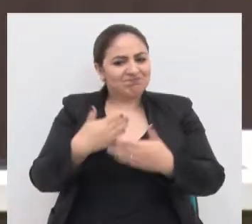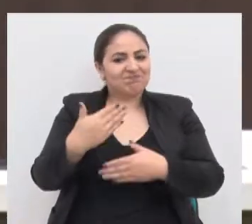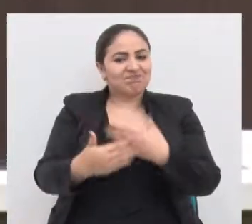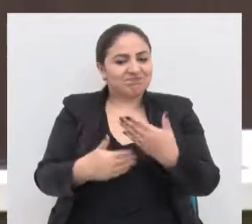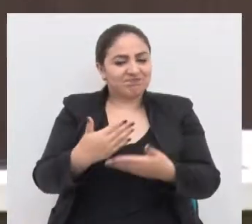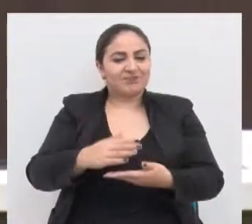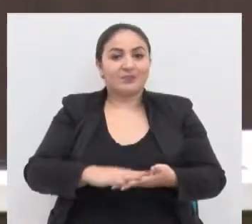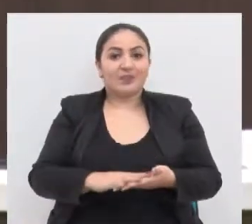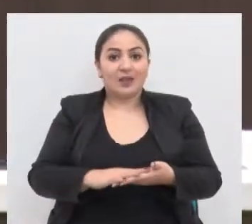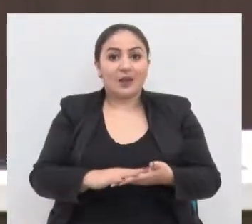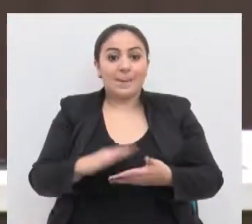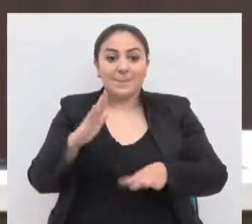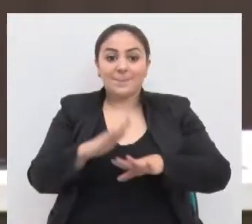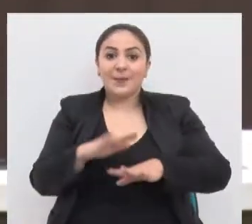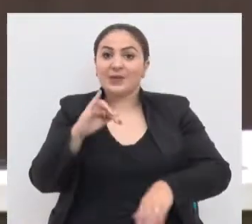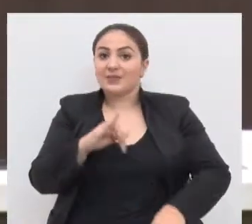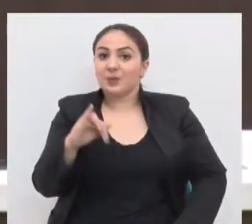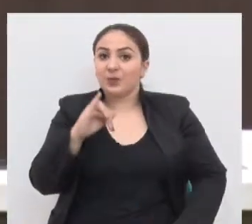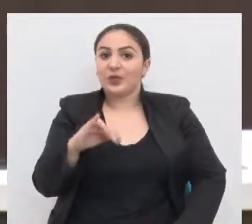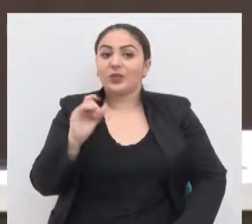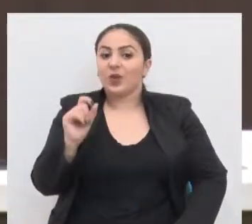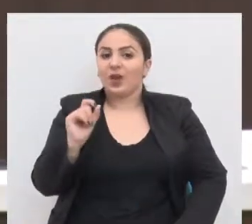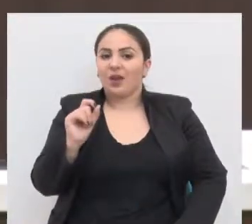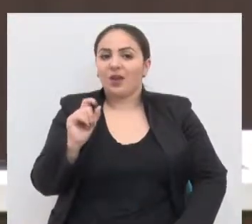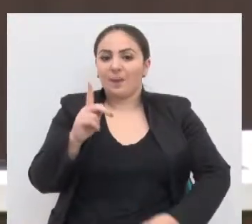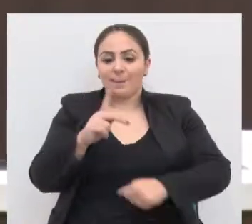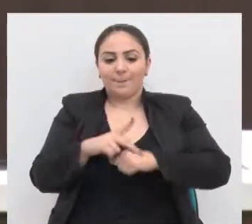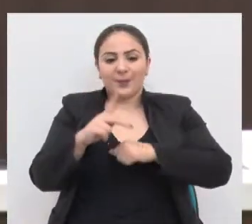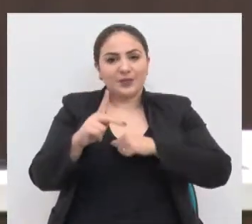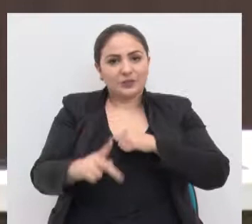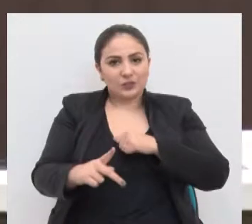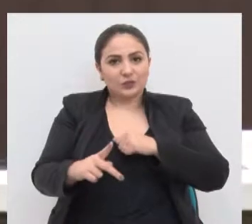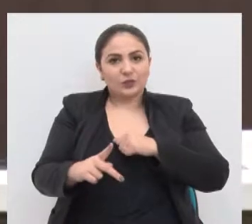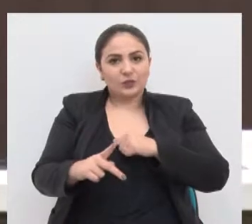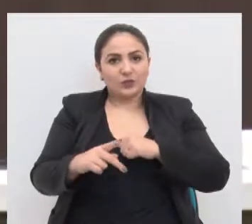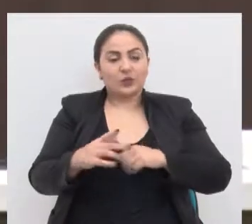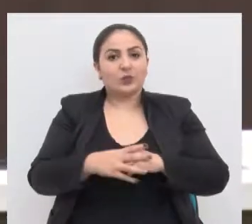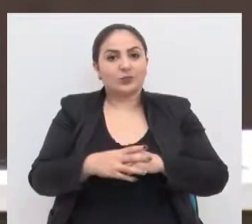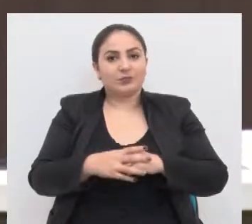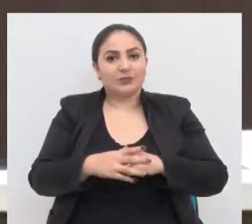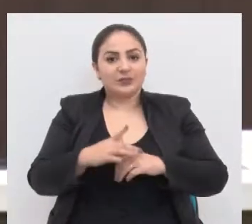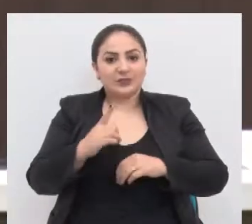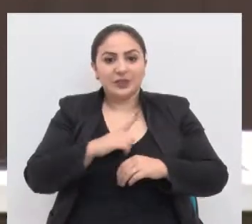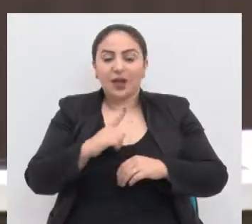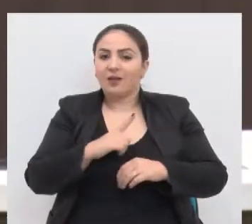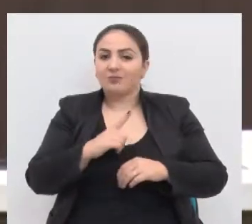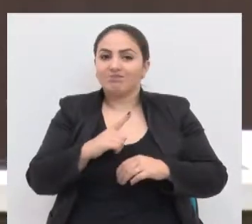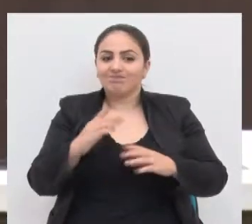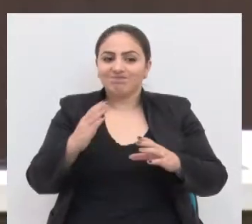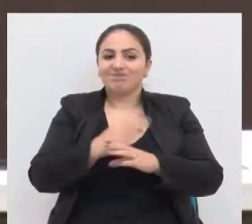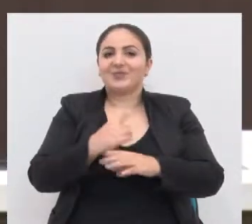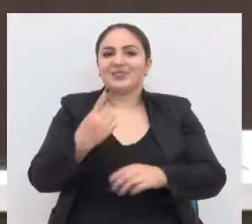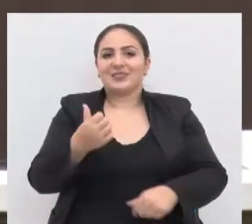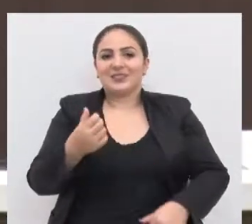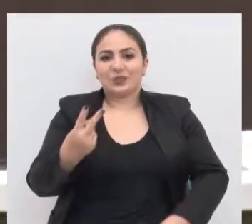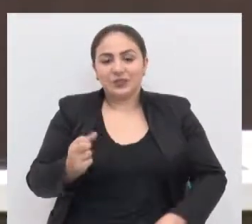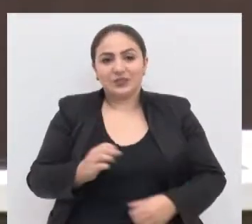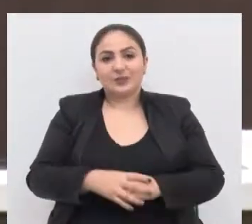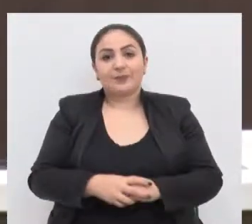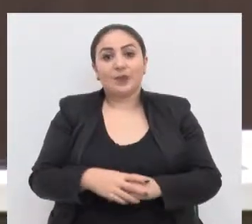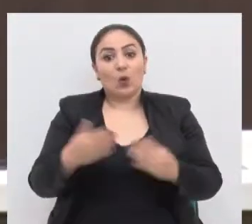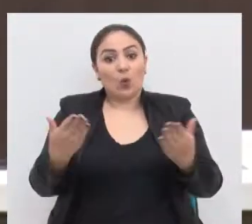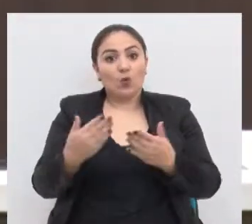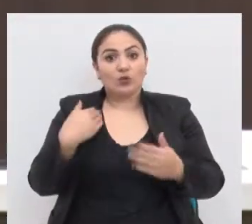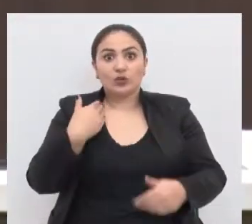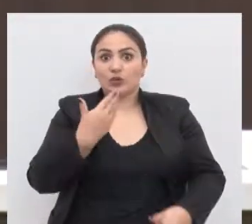crescimento. Mas mais importante que isso, Passo Fundo é referência em saúde. E hoje nós temos o